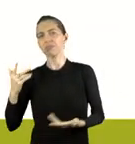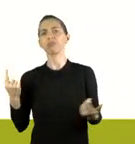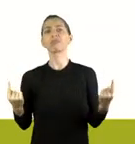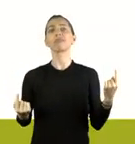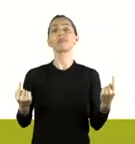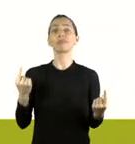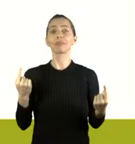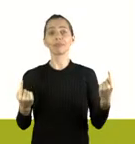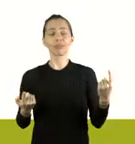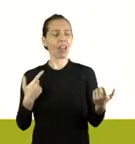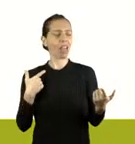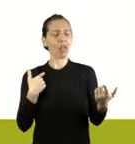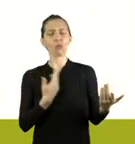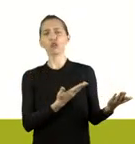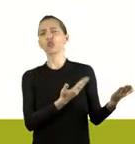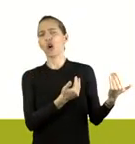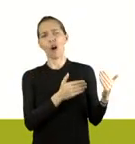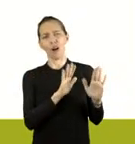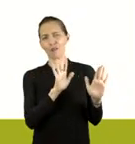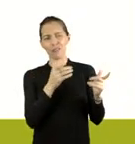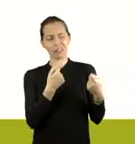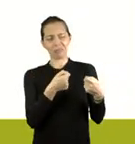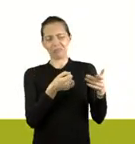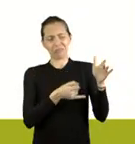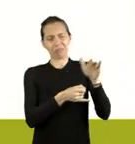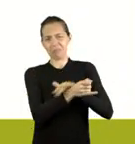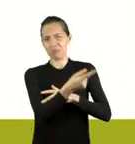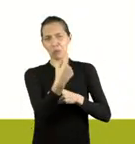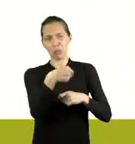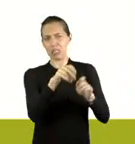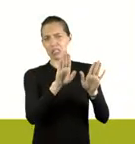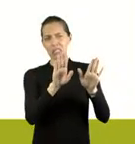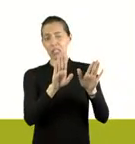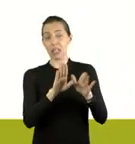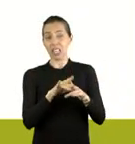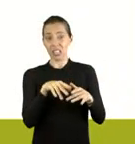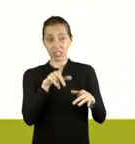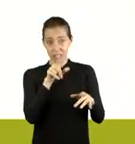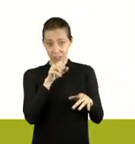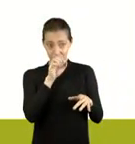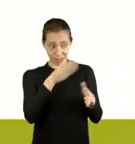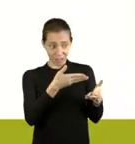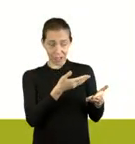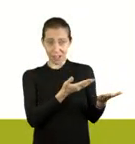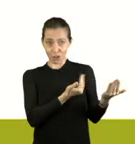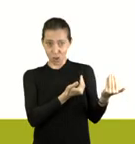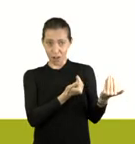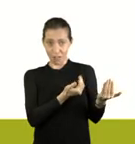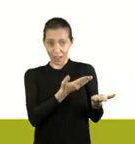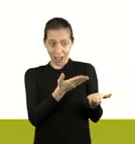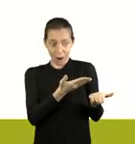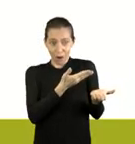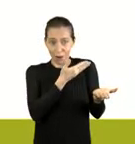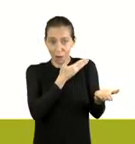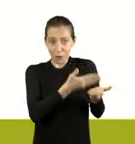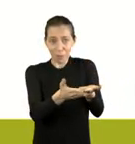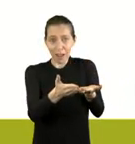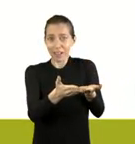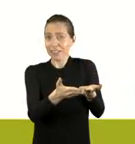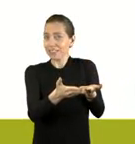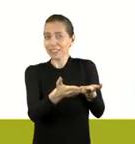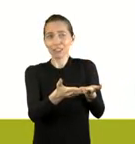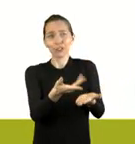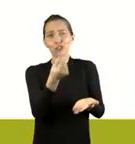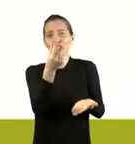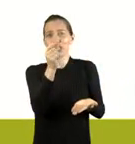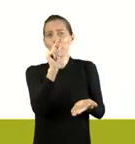Mas eu sou muito novo. Deixa eu dizer uma coisa para você. Se você começa a investir muito novo, você precisa pôr menos